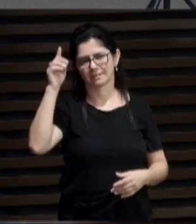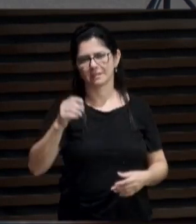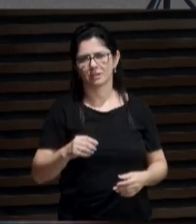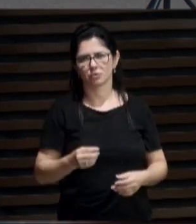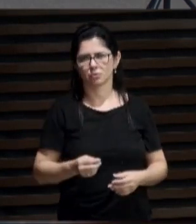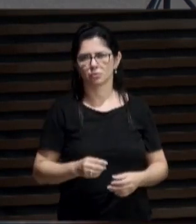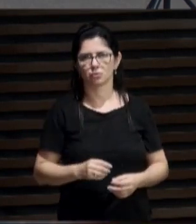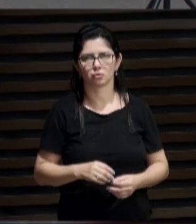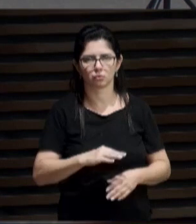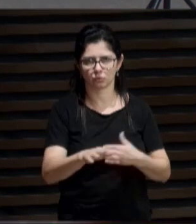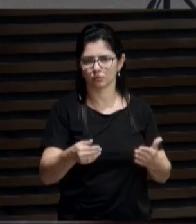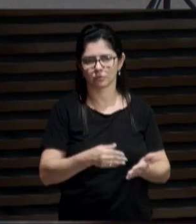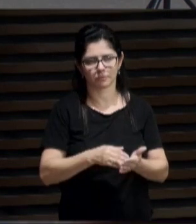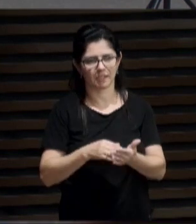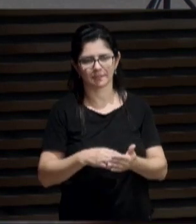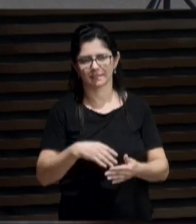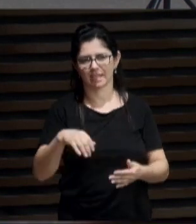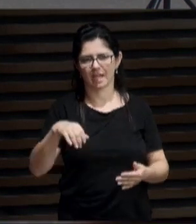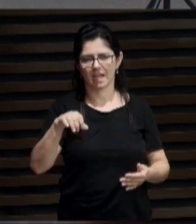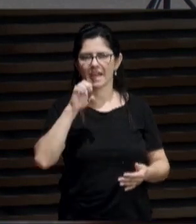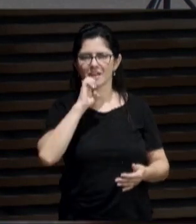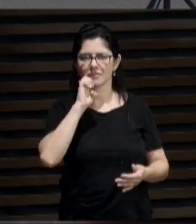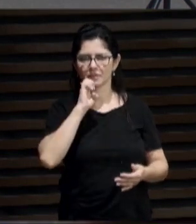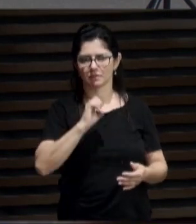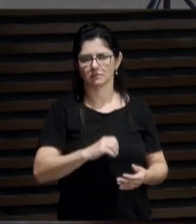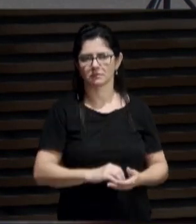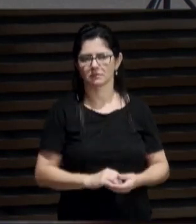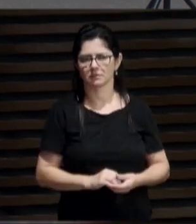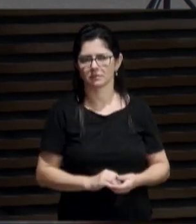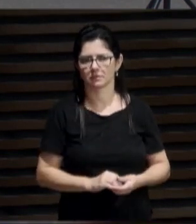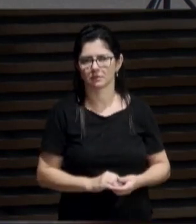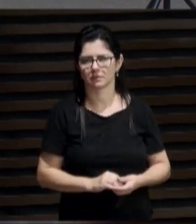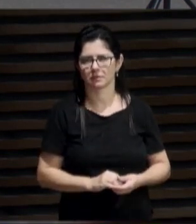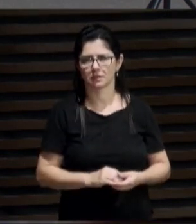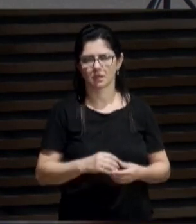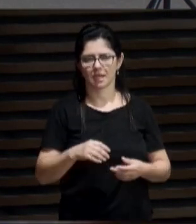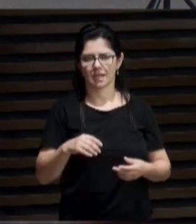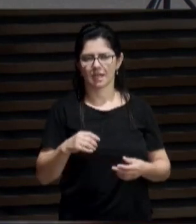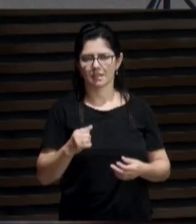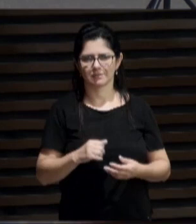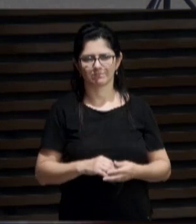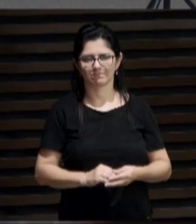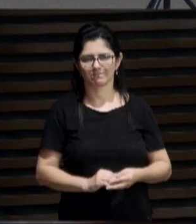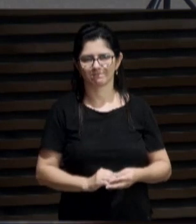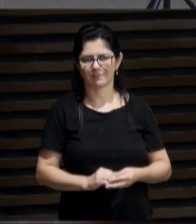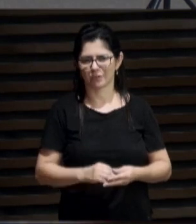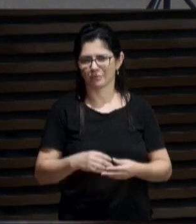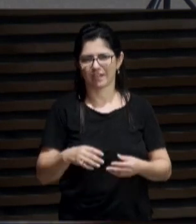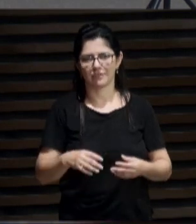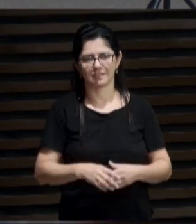campo. No suor do rosto comerás o teu pão, até que tornes a terra, pois dela foste